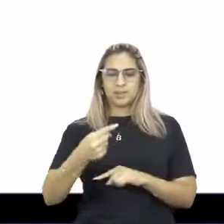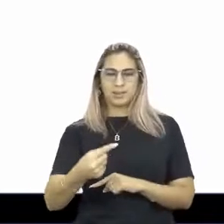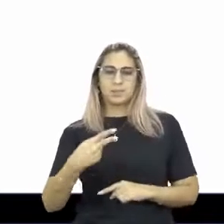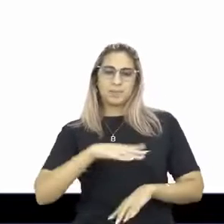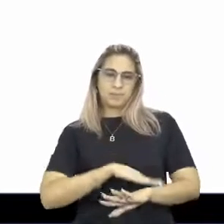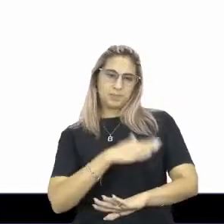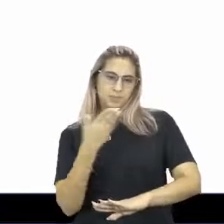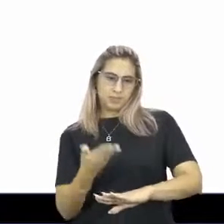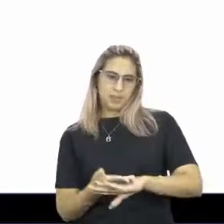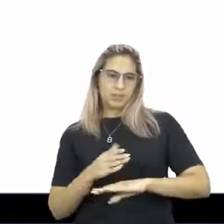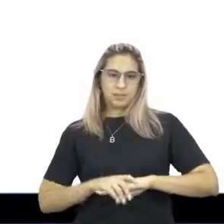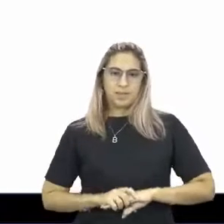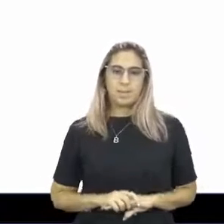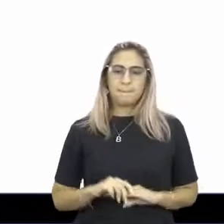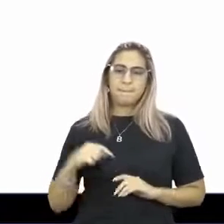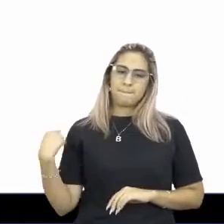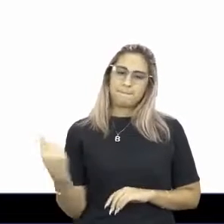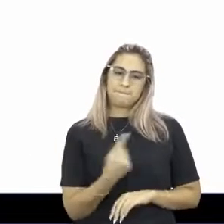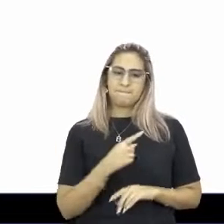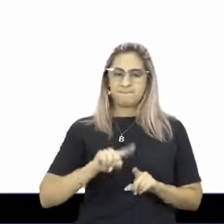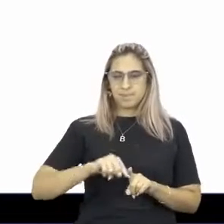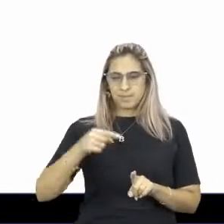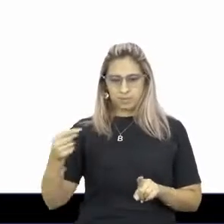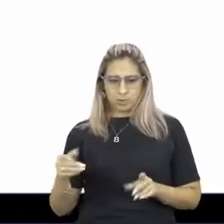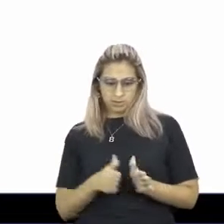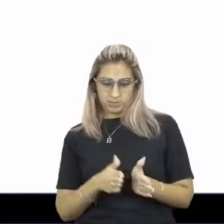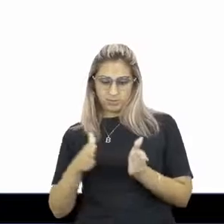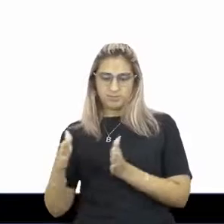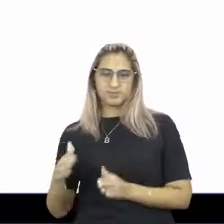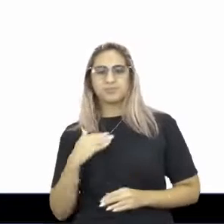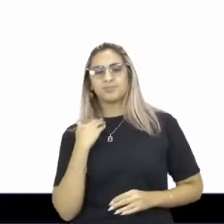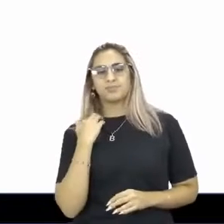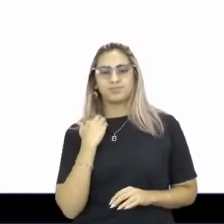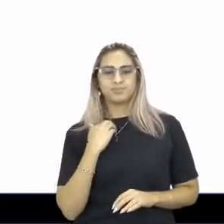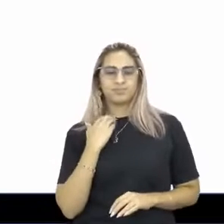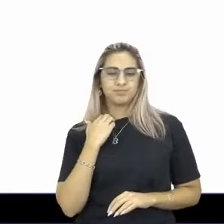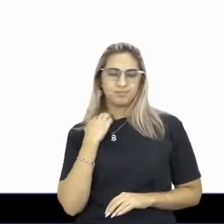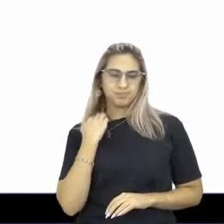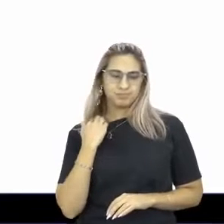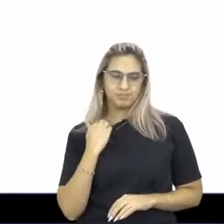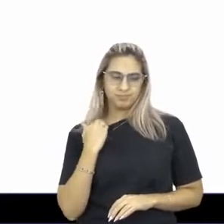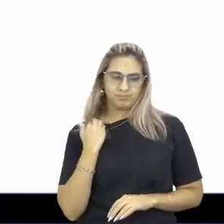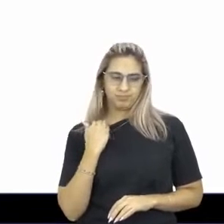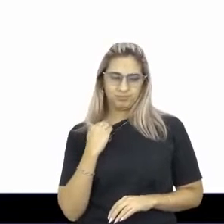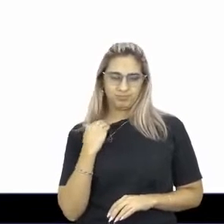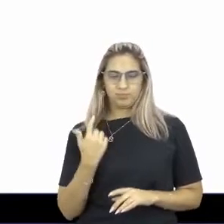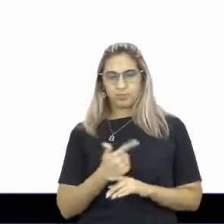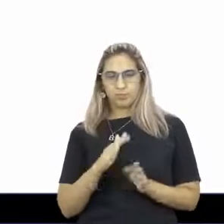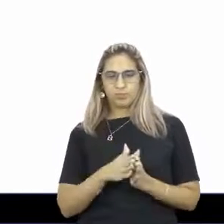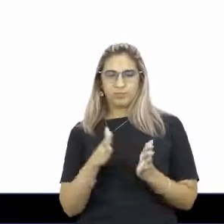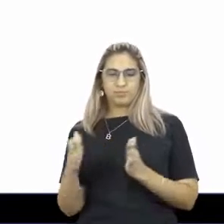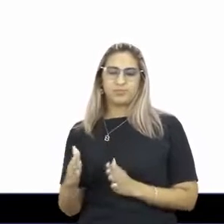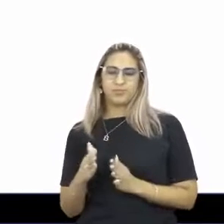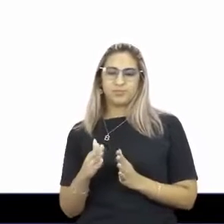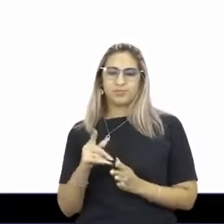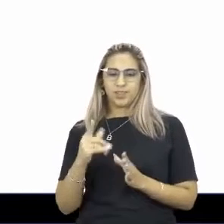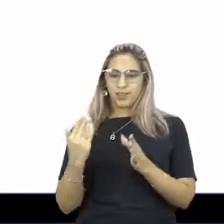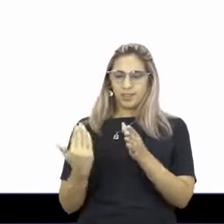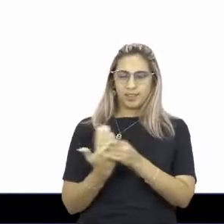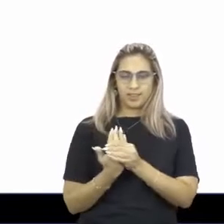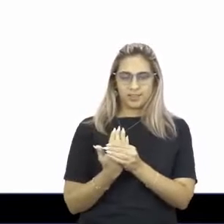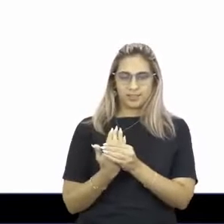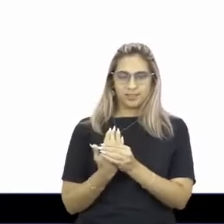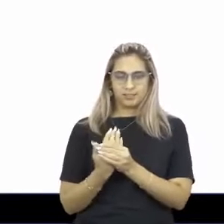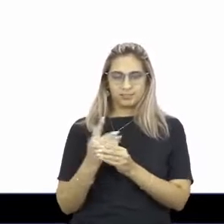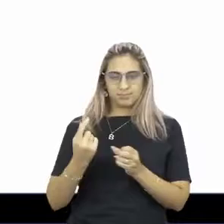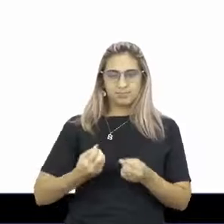PEI. Aí a gente vai para a próxima parte aqui. Aqui é um outro ponto importante. Ele tem que anexar, ele